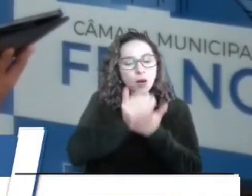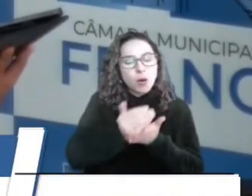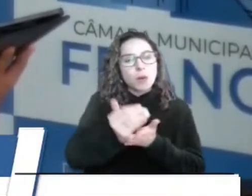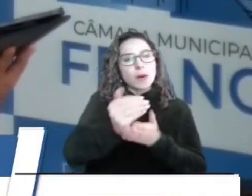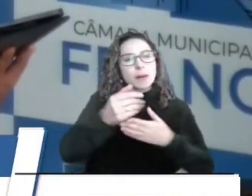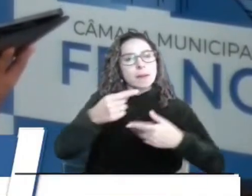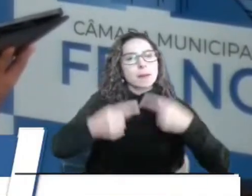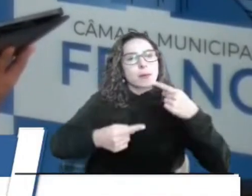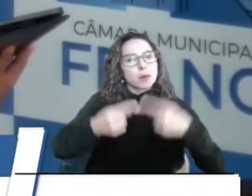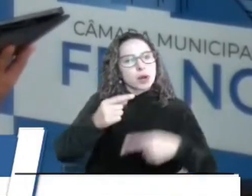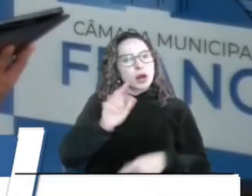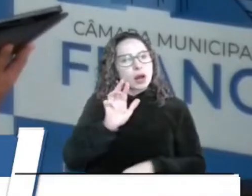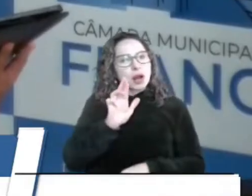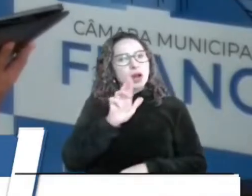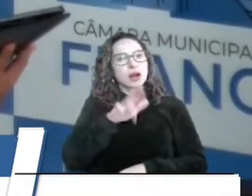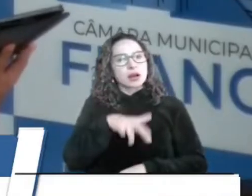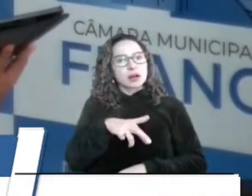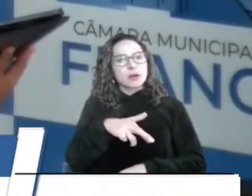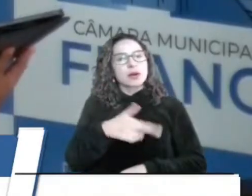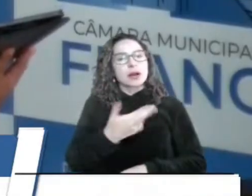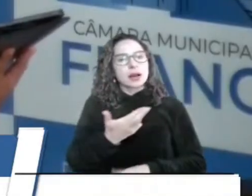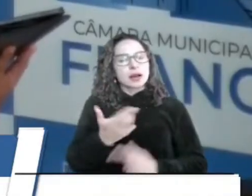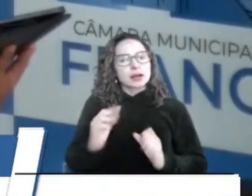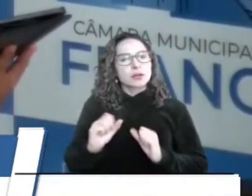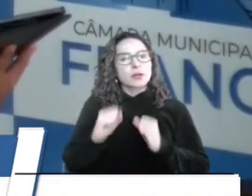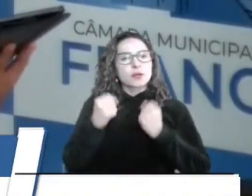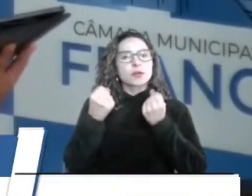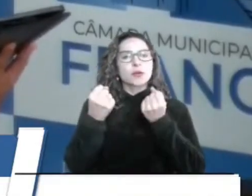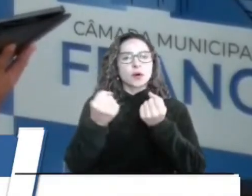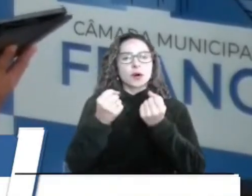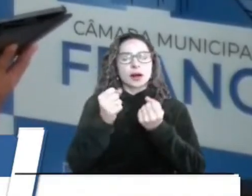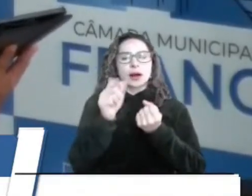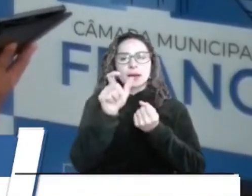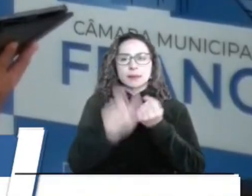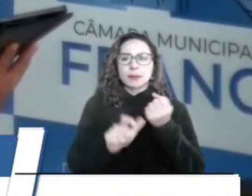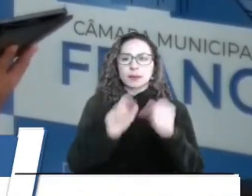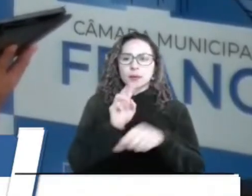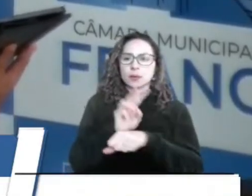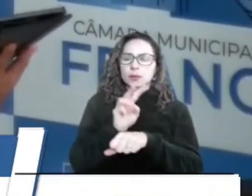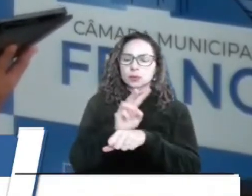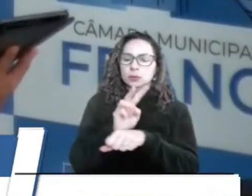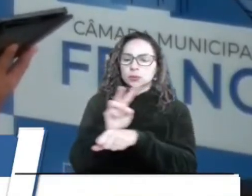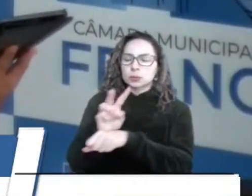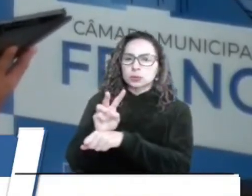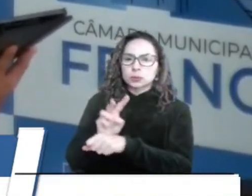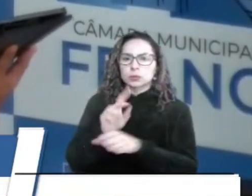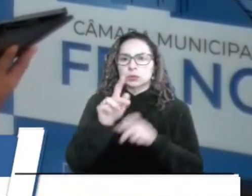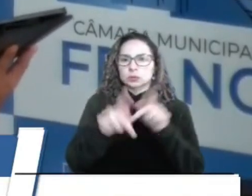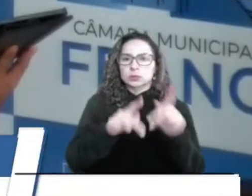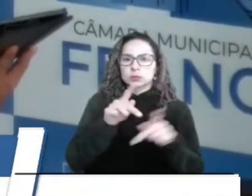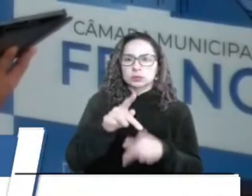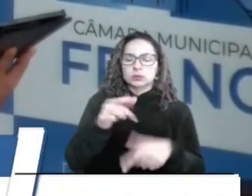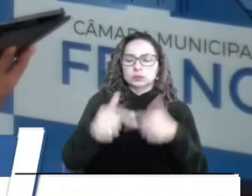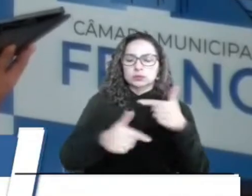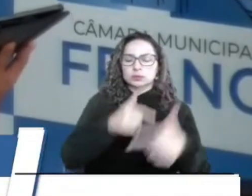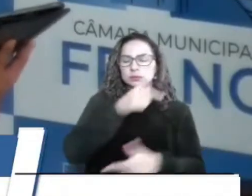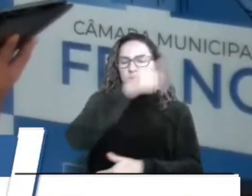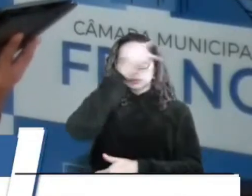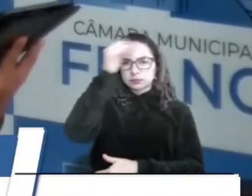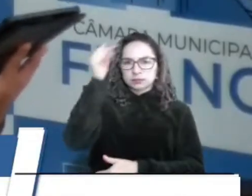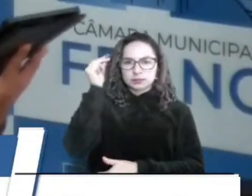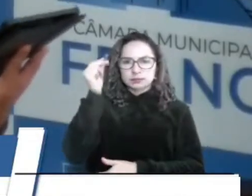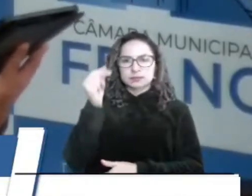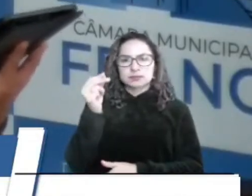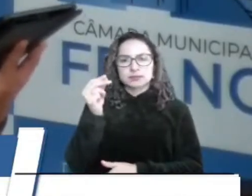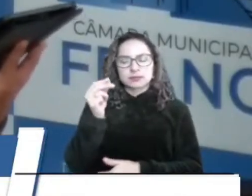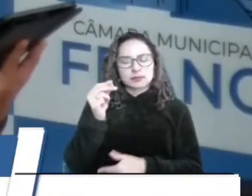que reconhecem e fortalecem quem cuida diretamente dos serviços públicos. Por